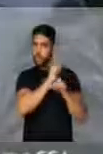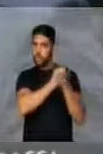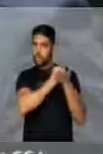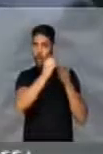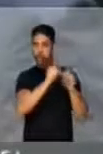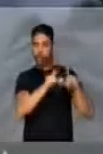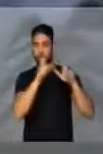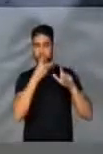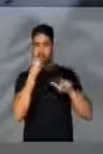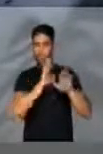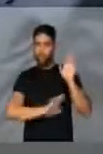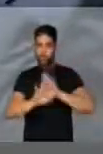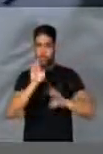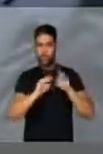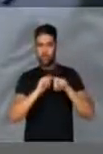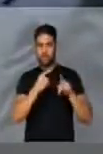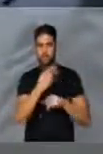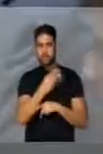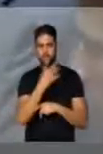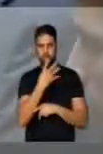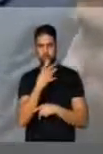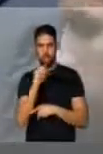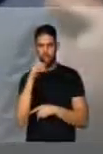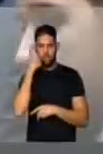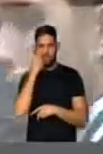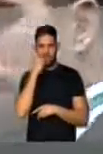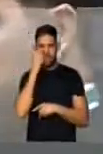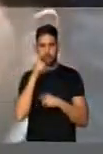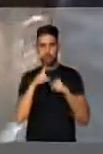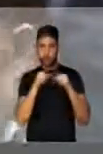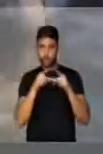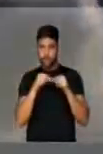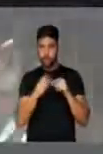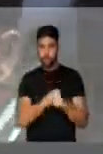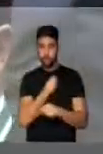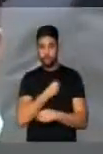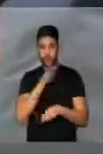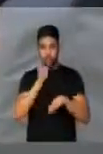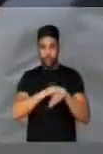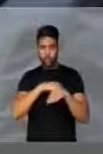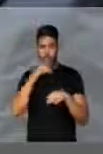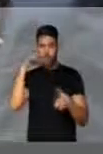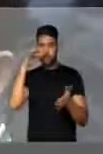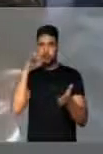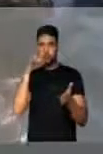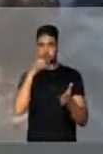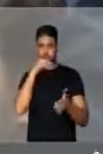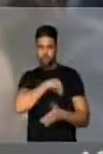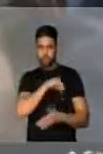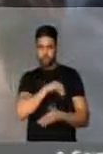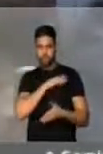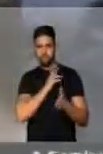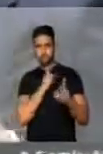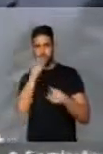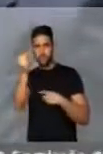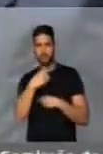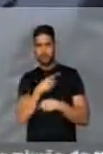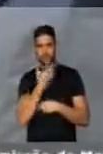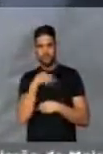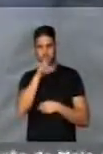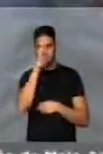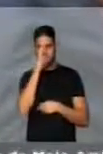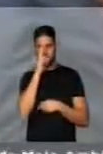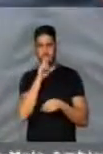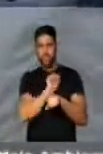essa é uma prudência nós temos 340 deputados em brasília muitos marcaram a presença e saíram para jantar e esperando a